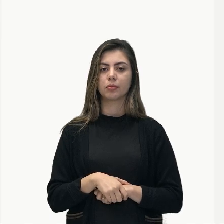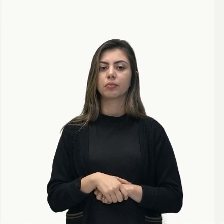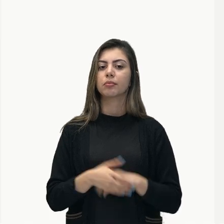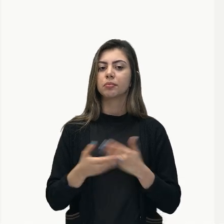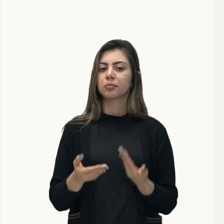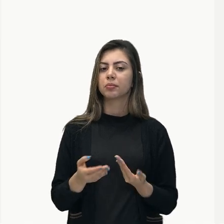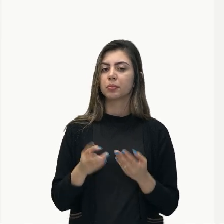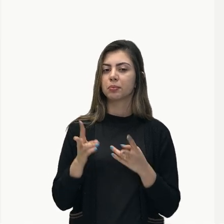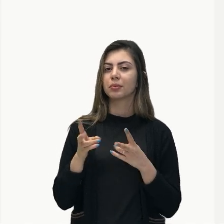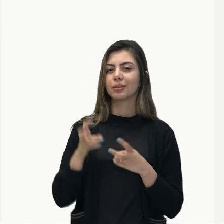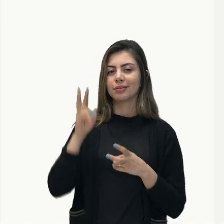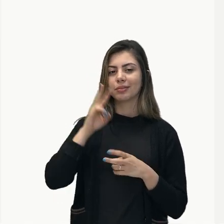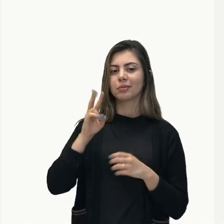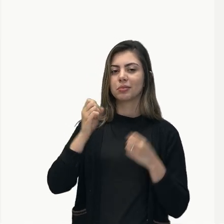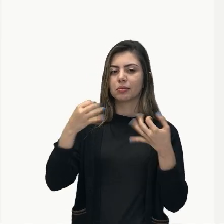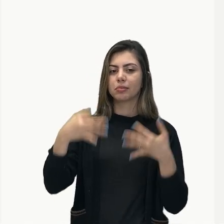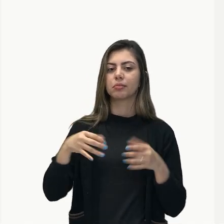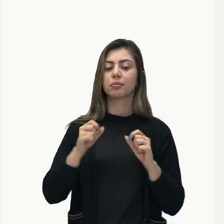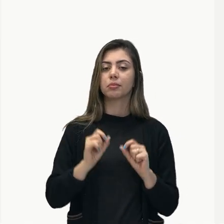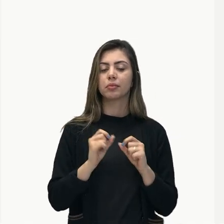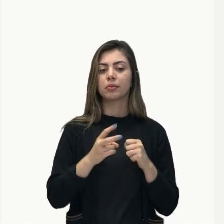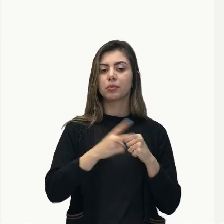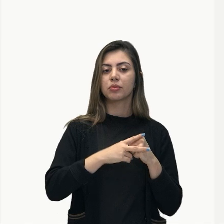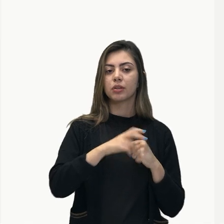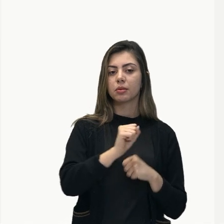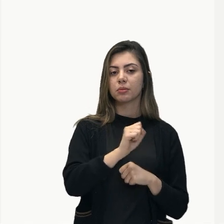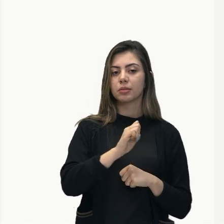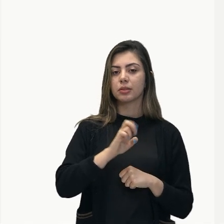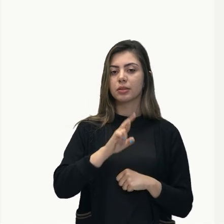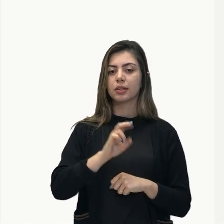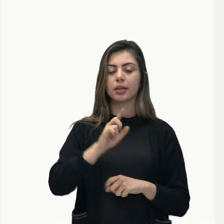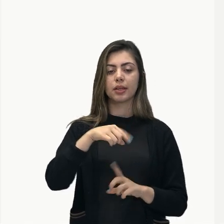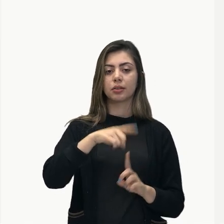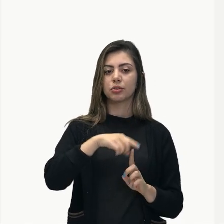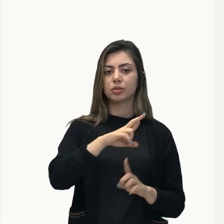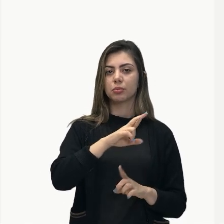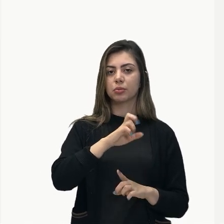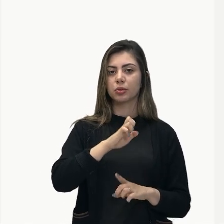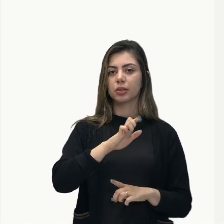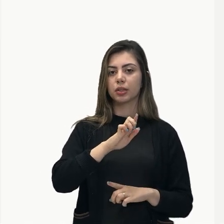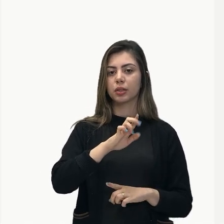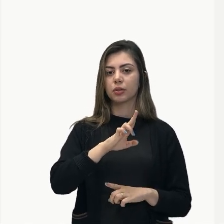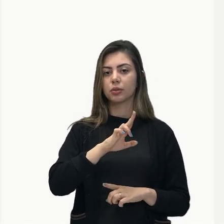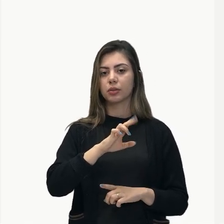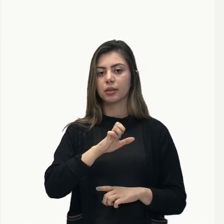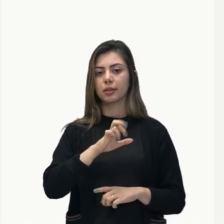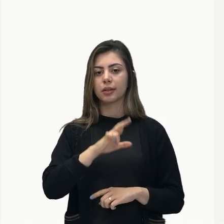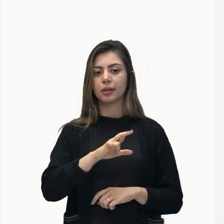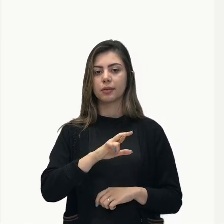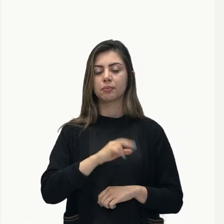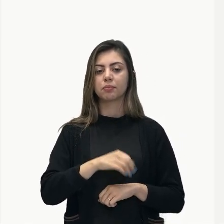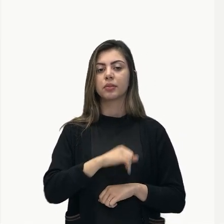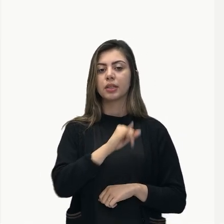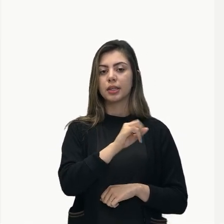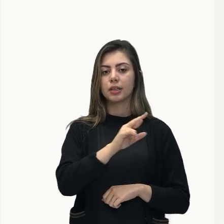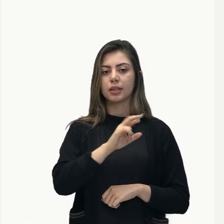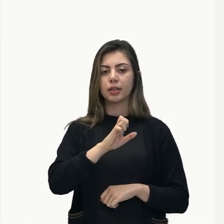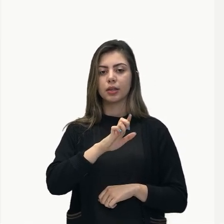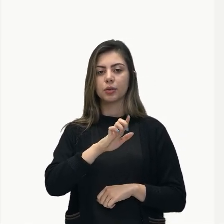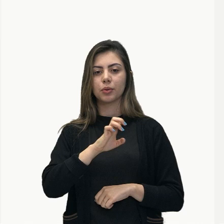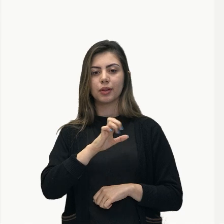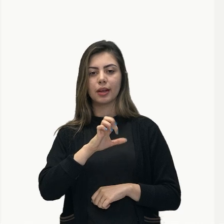verbo ser, ele é totalmente irregular. Totalmente irregular em la raiz e